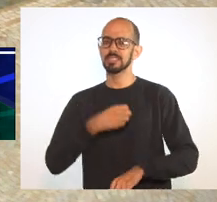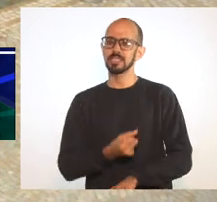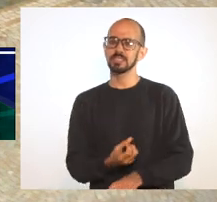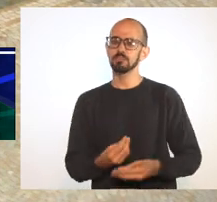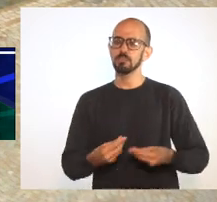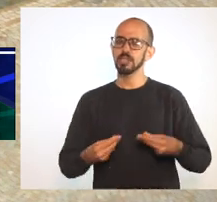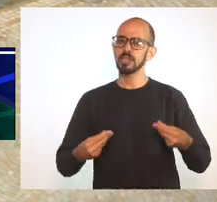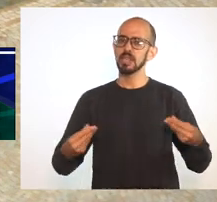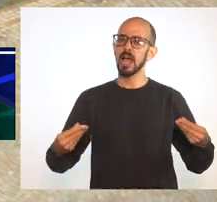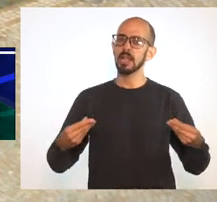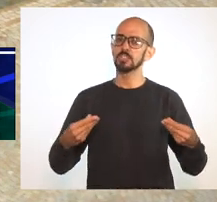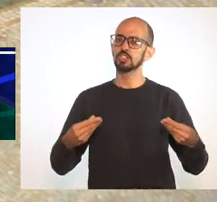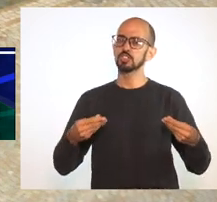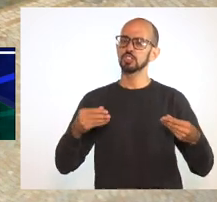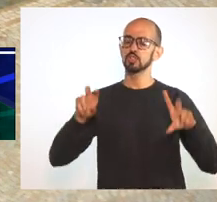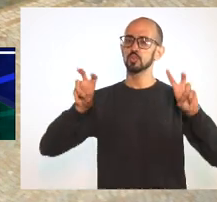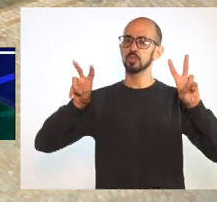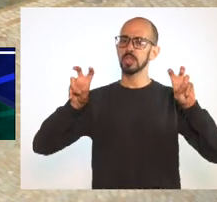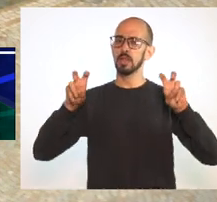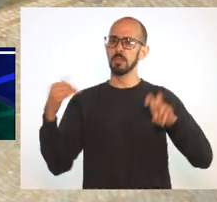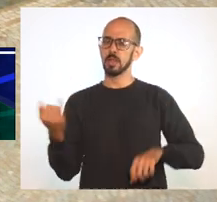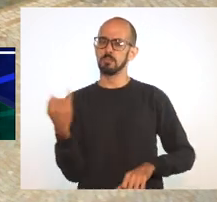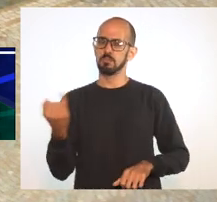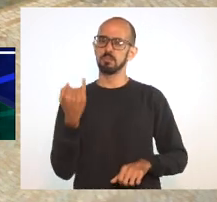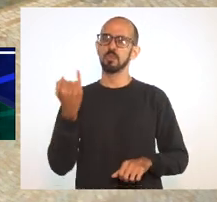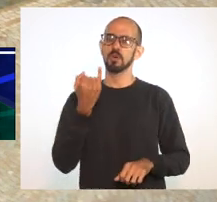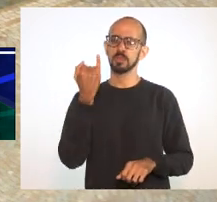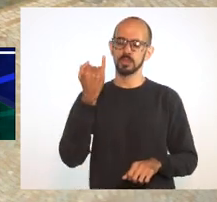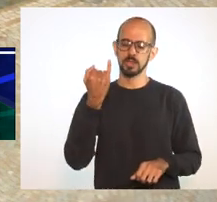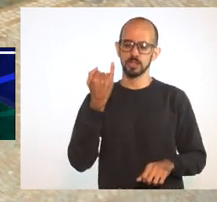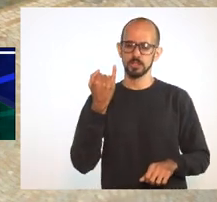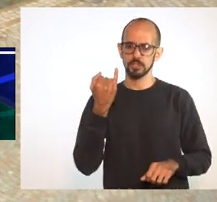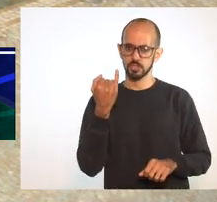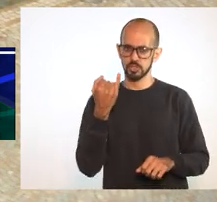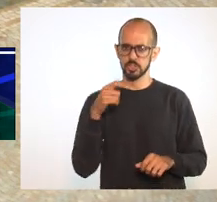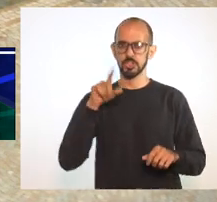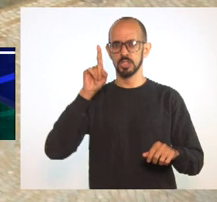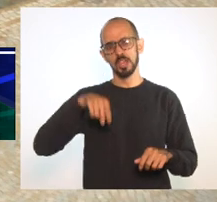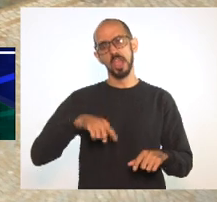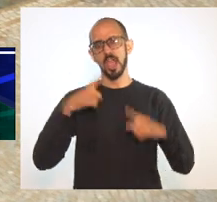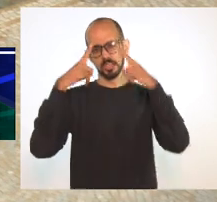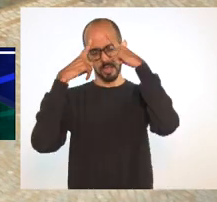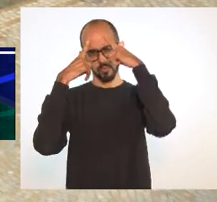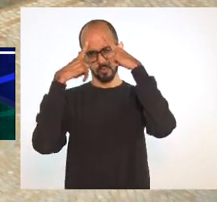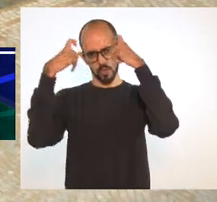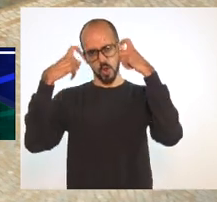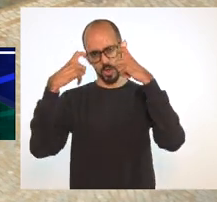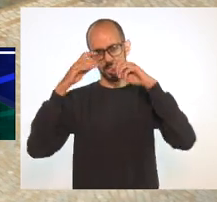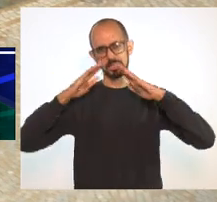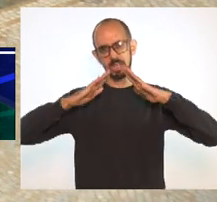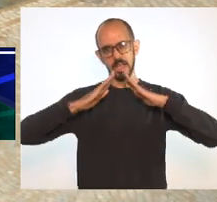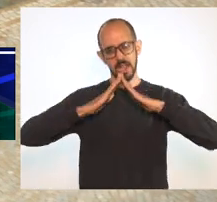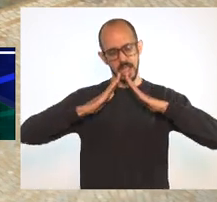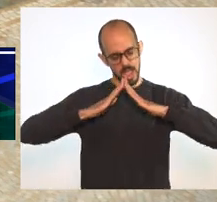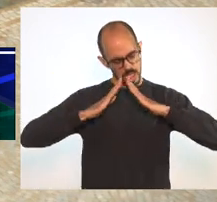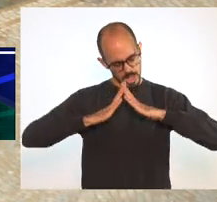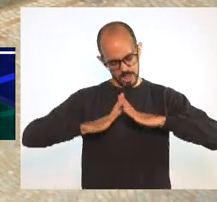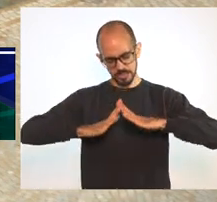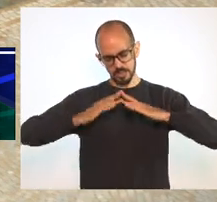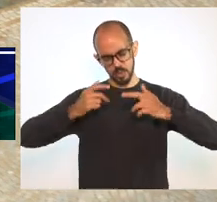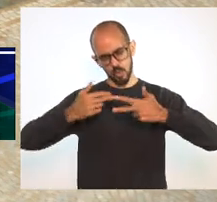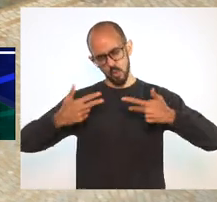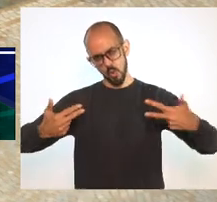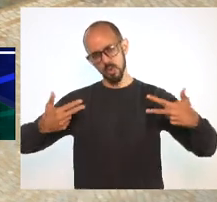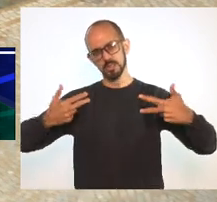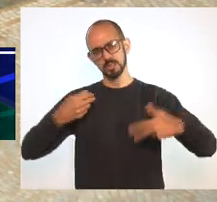preocupação para um tema tão importante que é violência doméstica, coisas benéficas